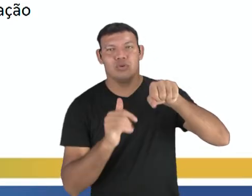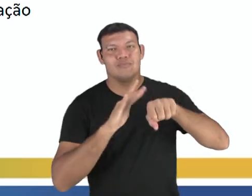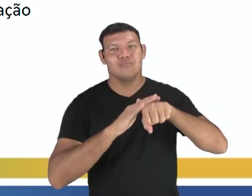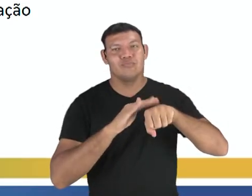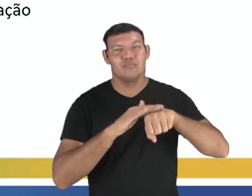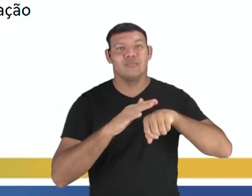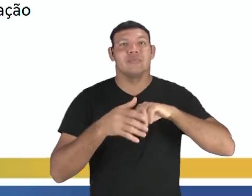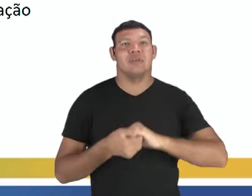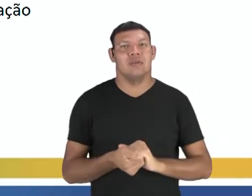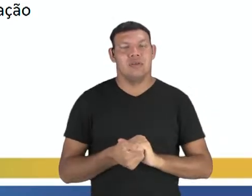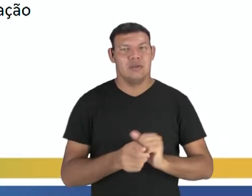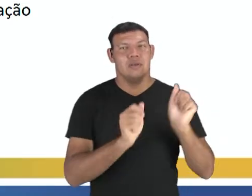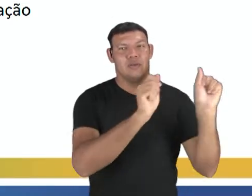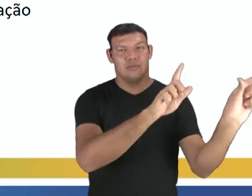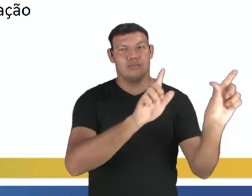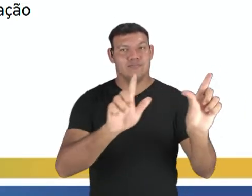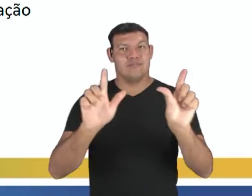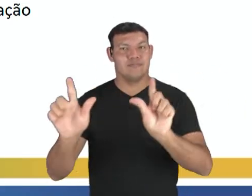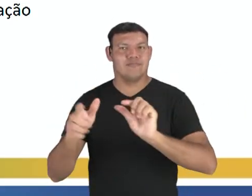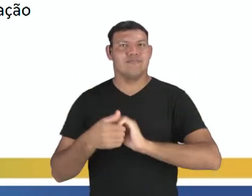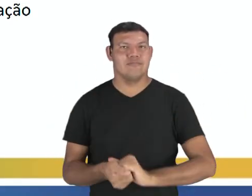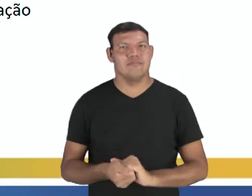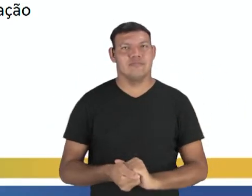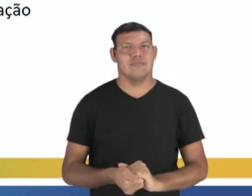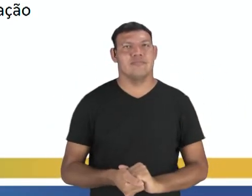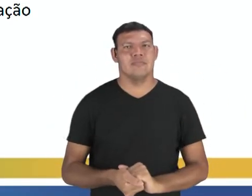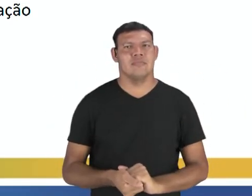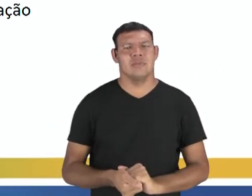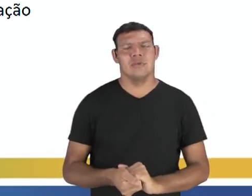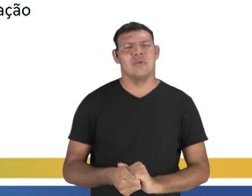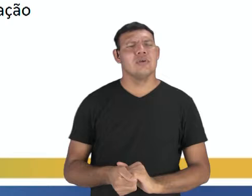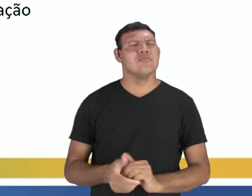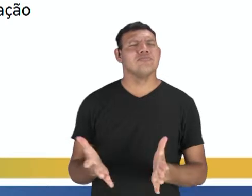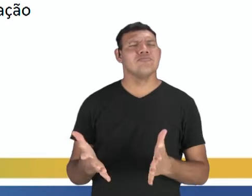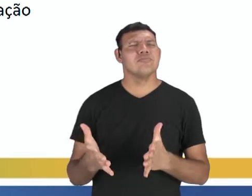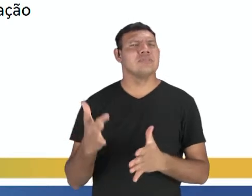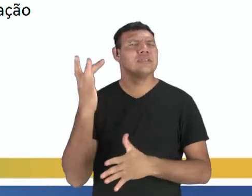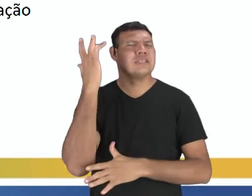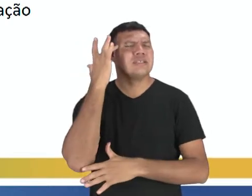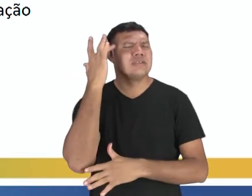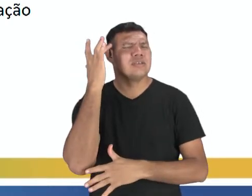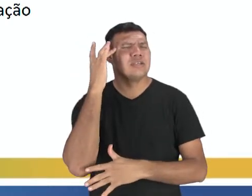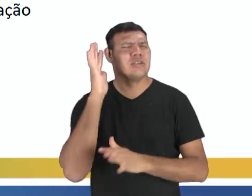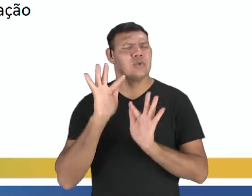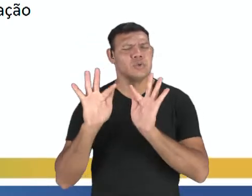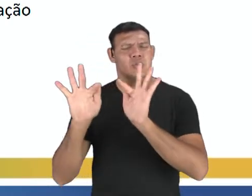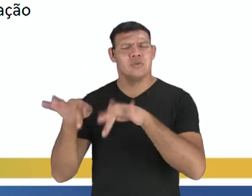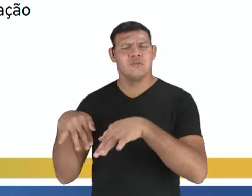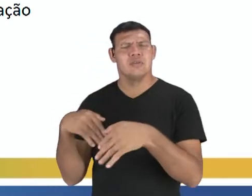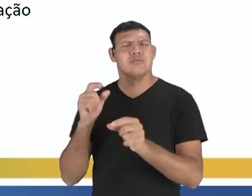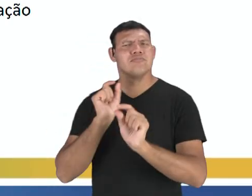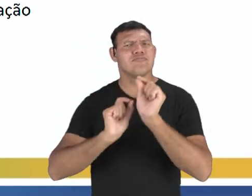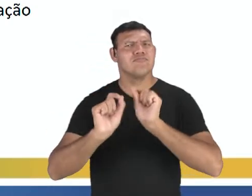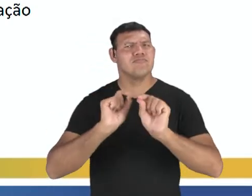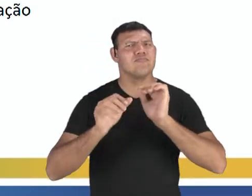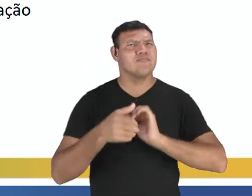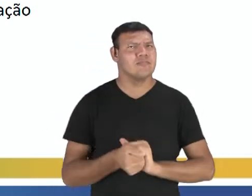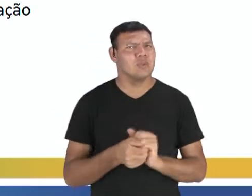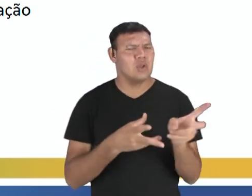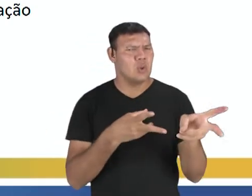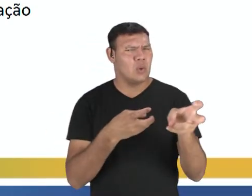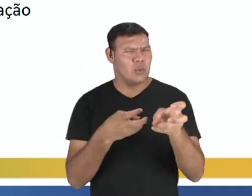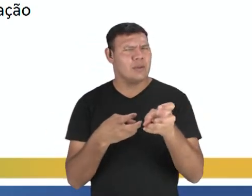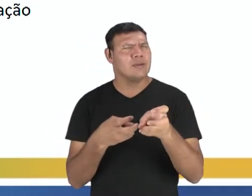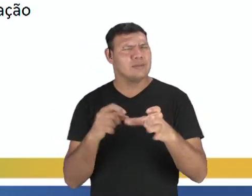uma leitura atenta de todos os quadrinhos, o que é possível concluir? O que vocês conseguem concluir?